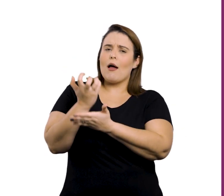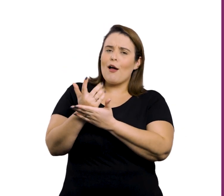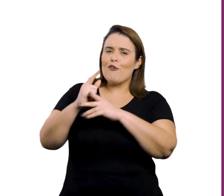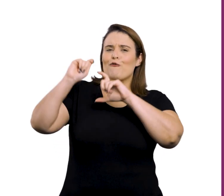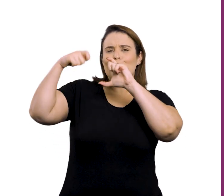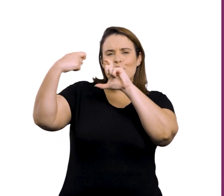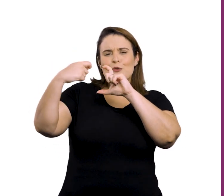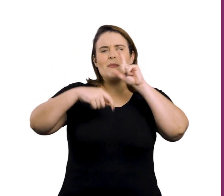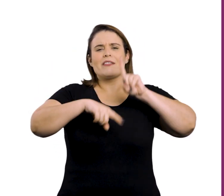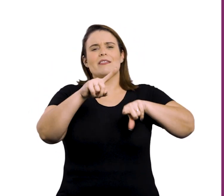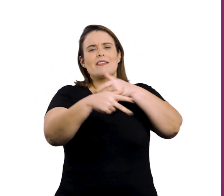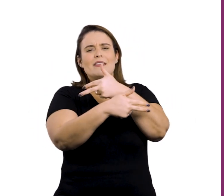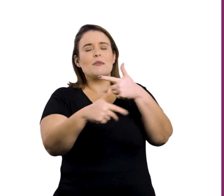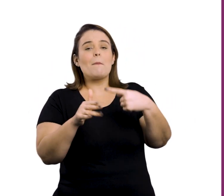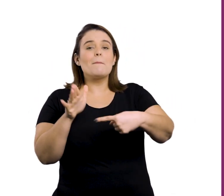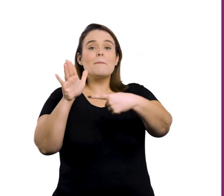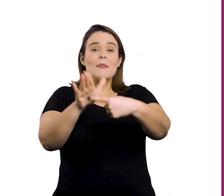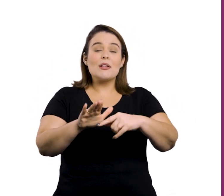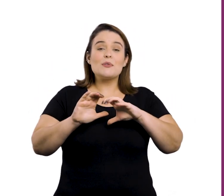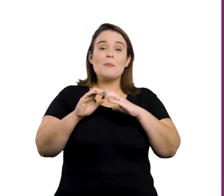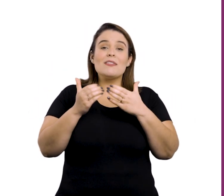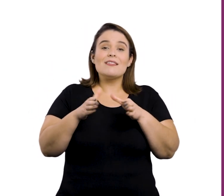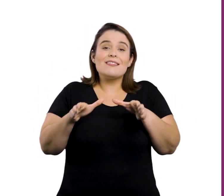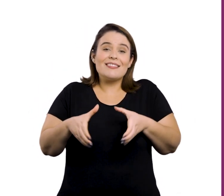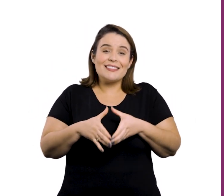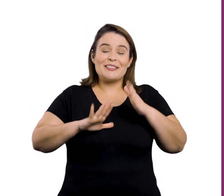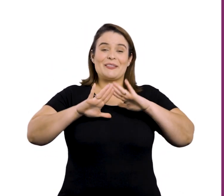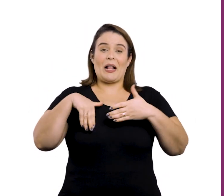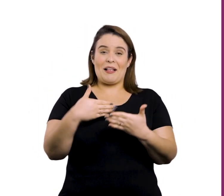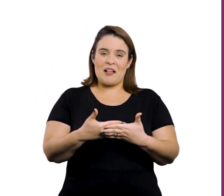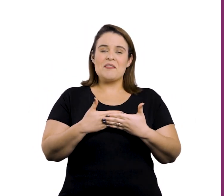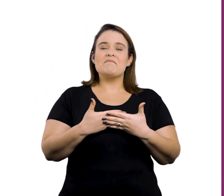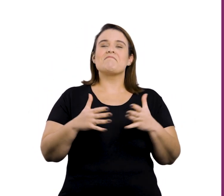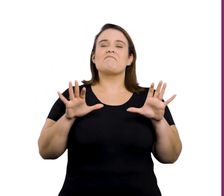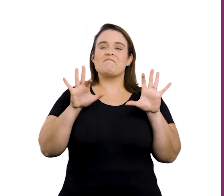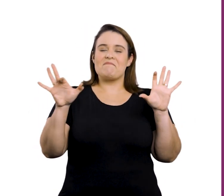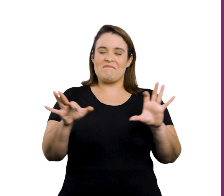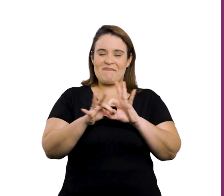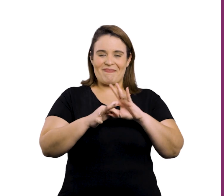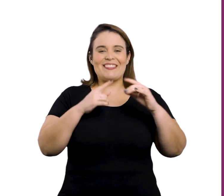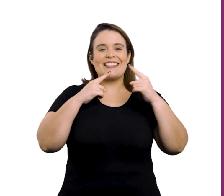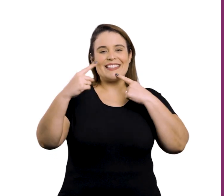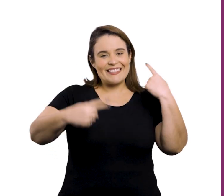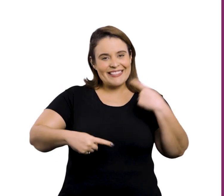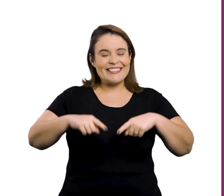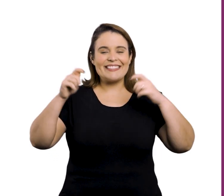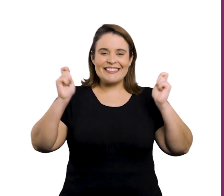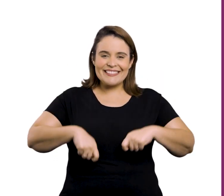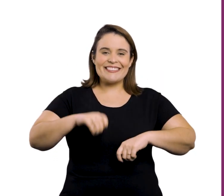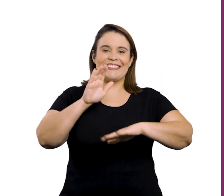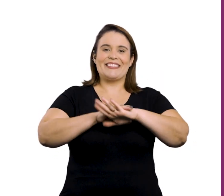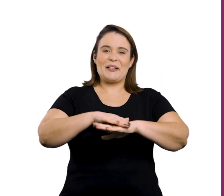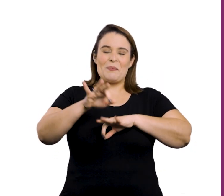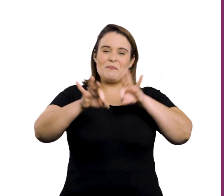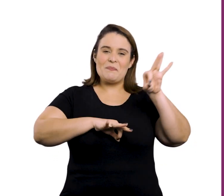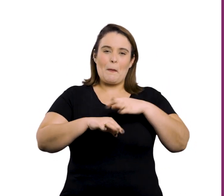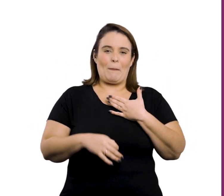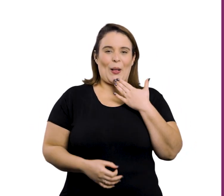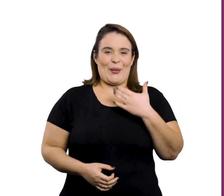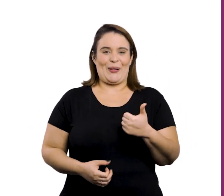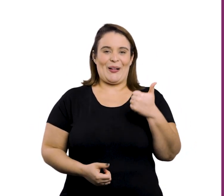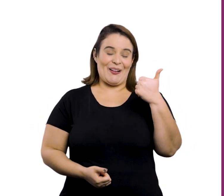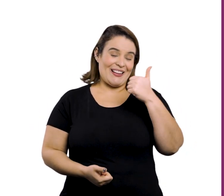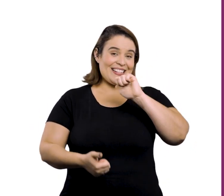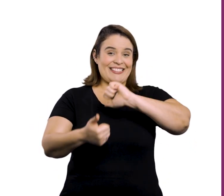baixe materiais e vídeos que mostram como a comunidade escolar mobilizada e reunida pode discutir e elaborar planos